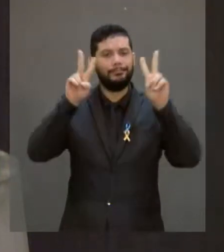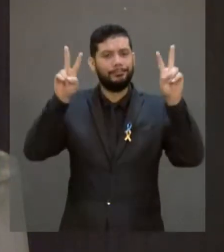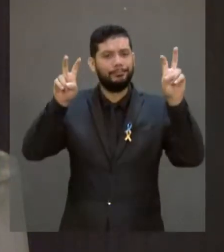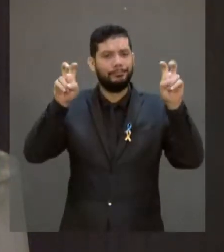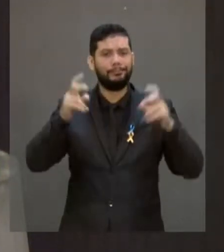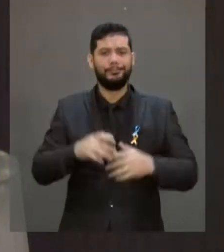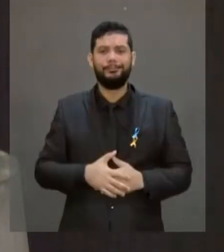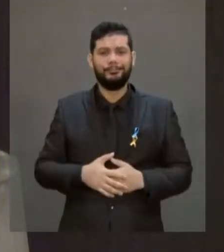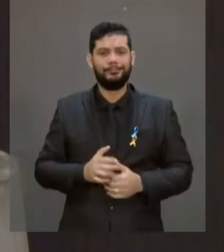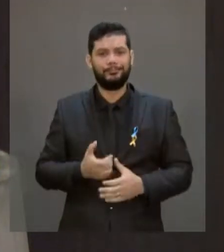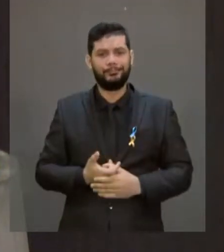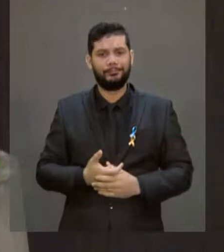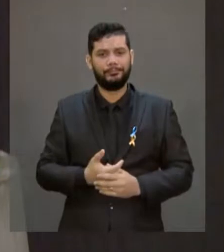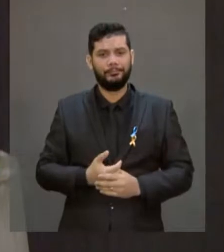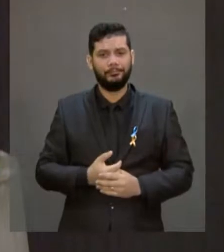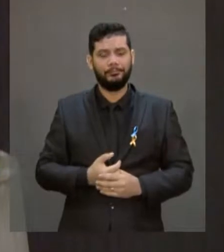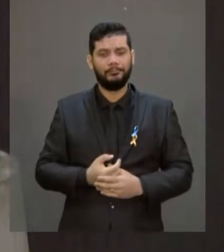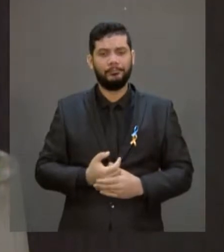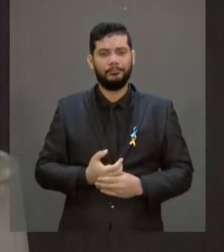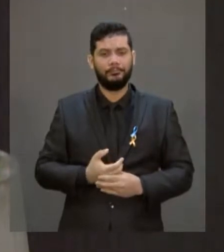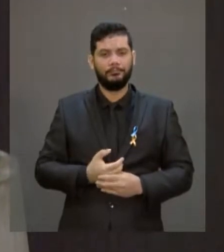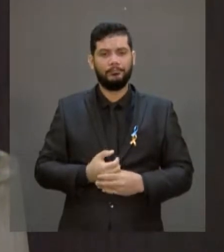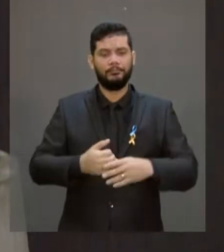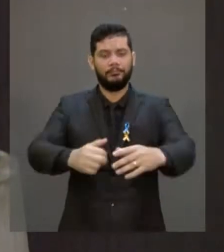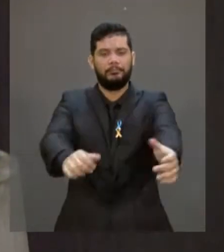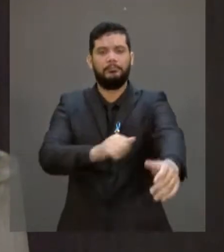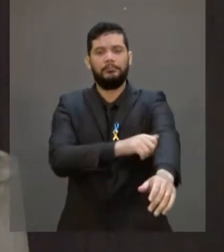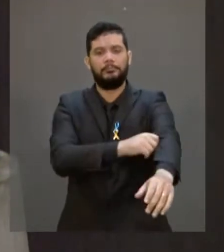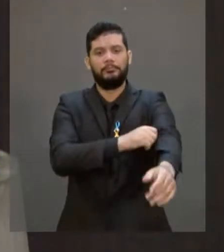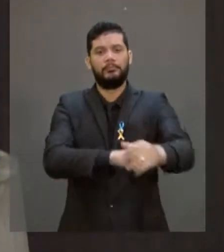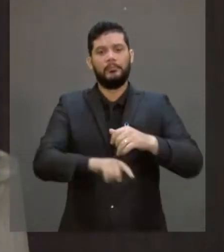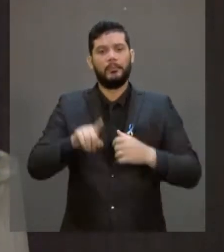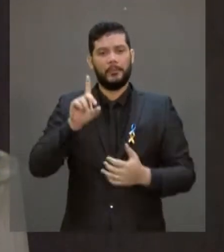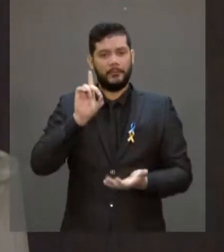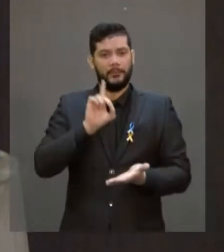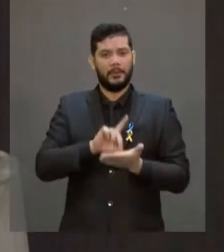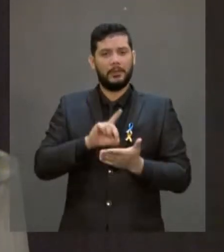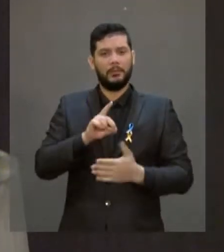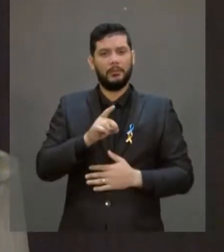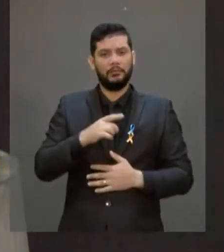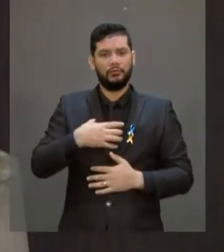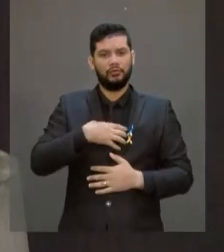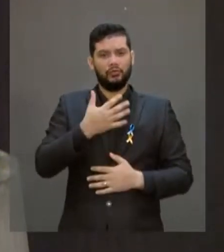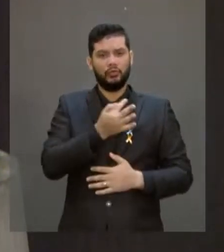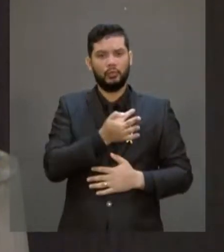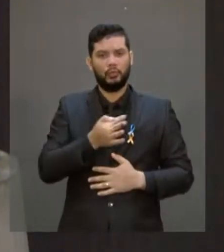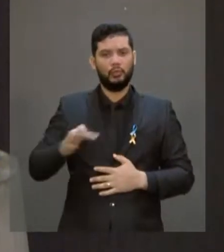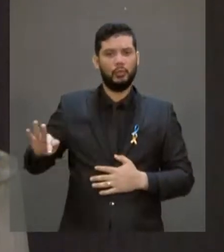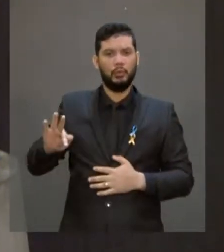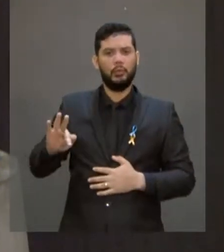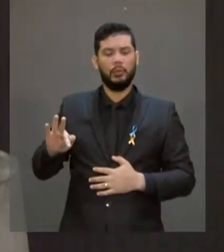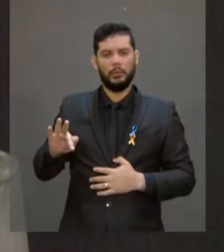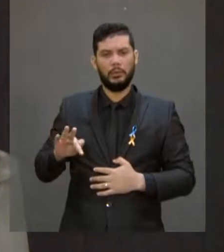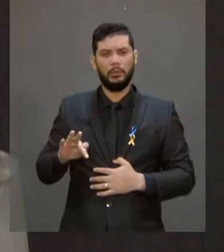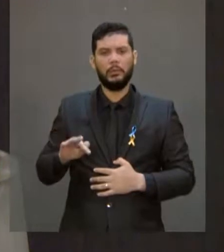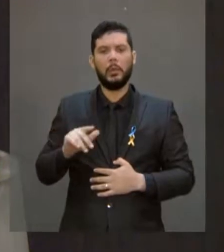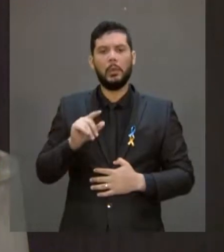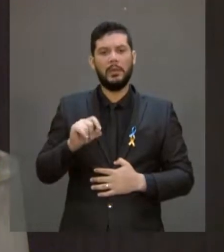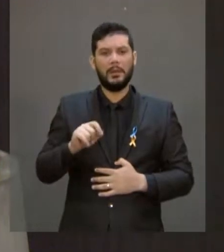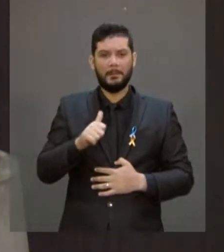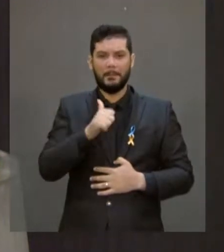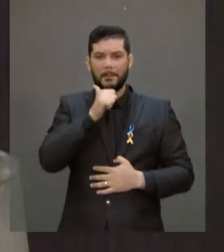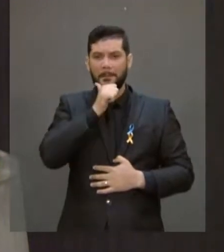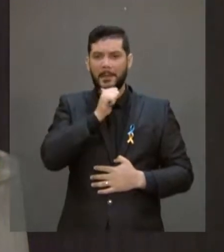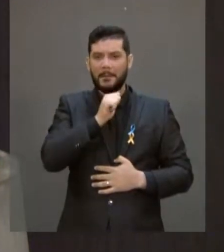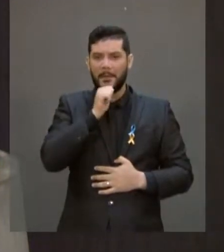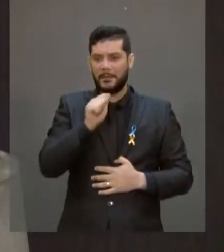O que me traz a essa tribuna hoje é a dor da mãe que perde o filho.